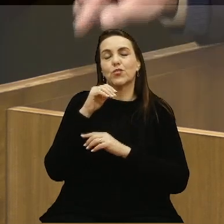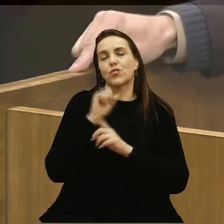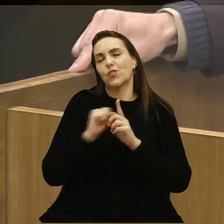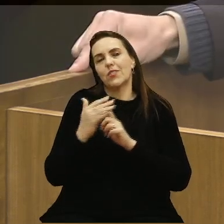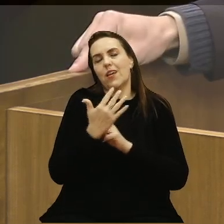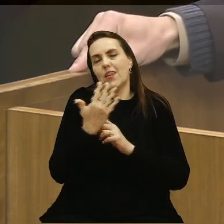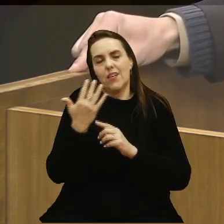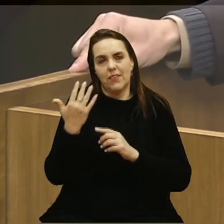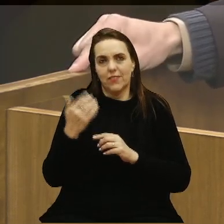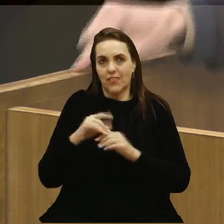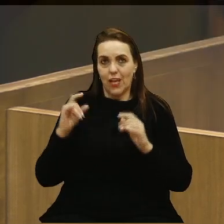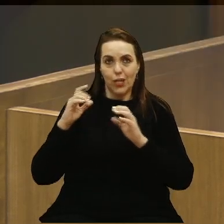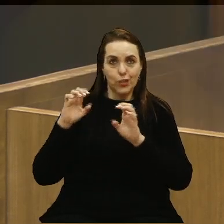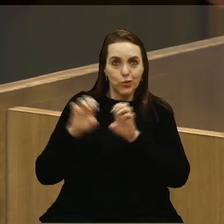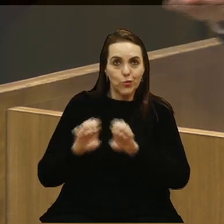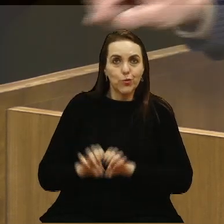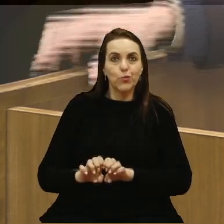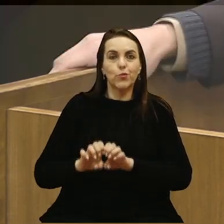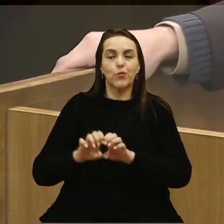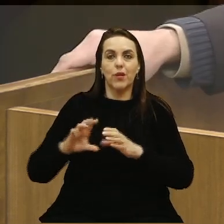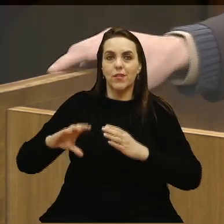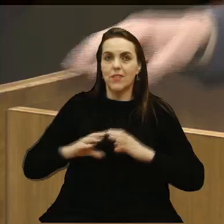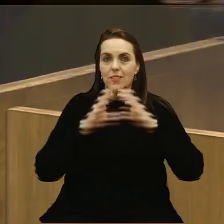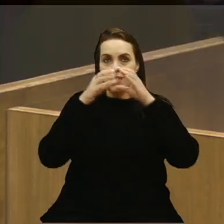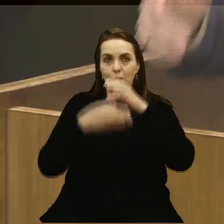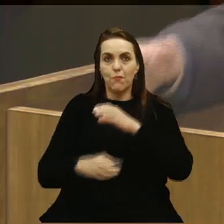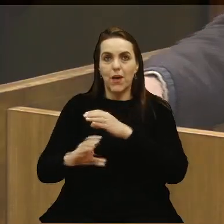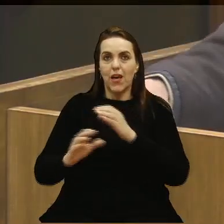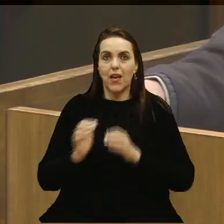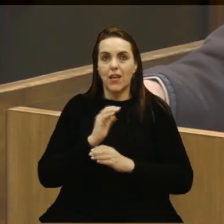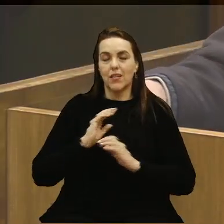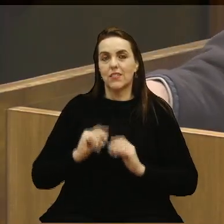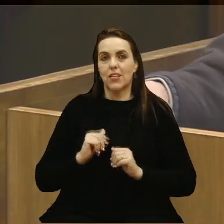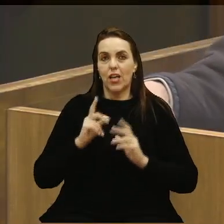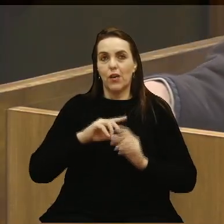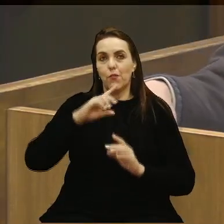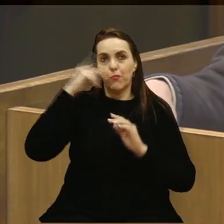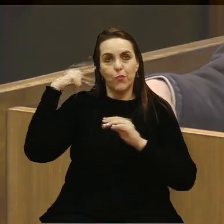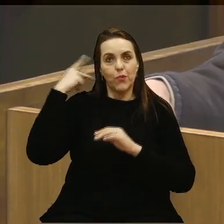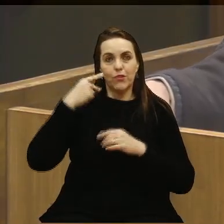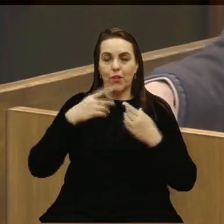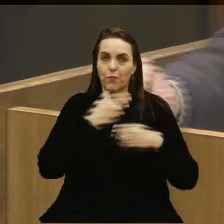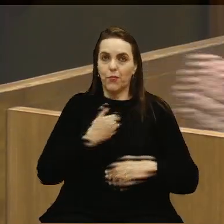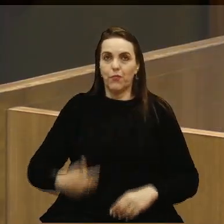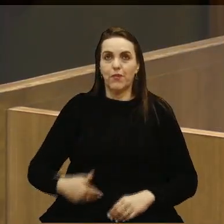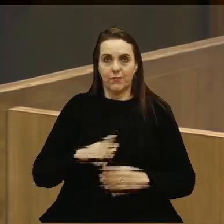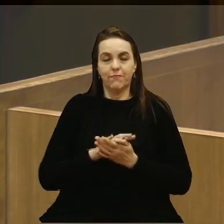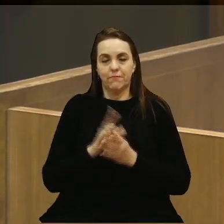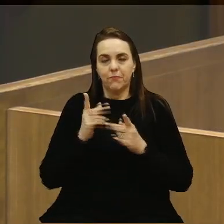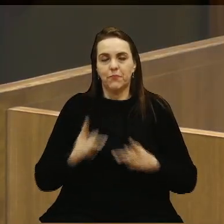infraestrutura, saneamento básico e políticas públicas e direitos para a população. Muito obrigado.